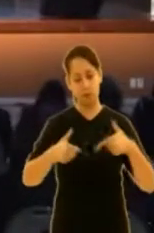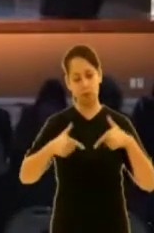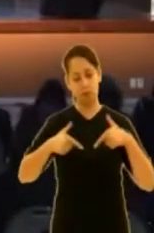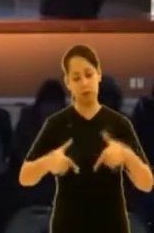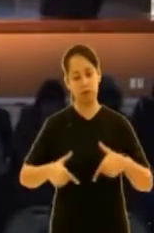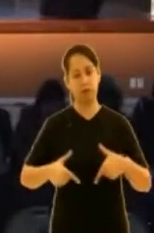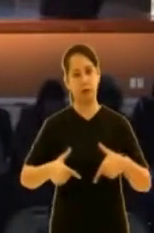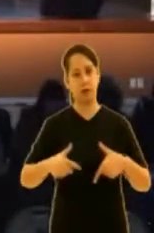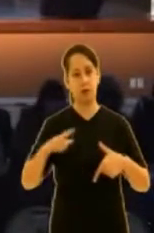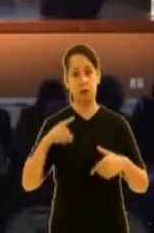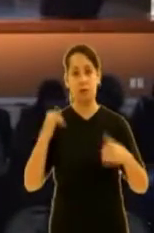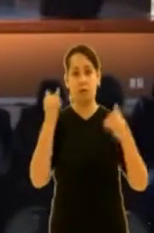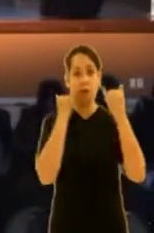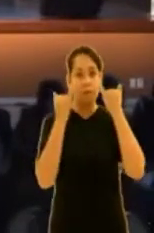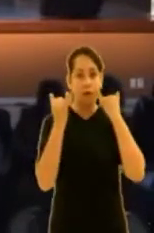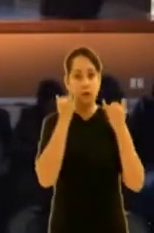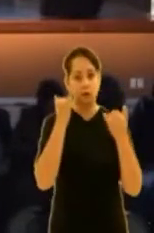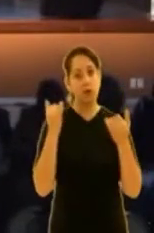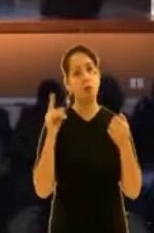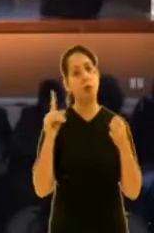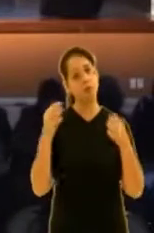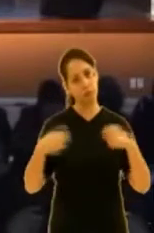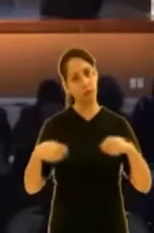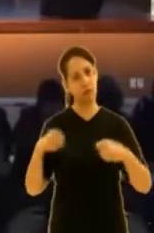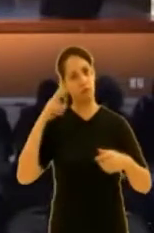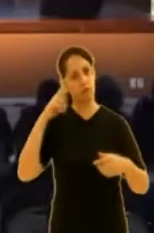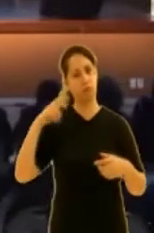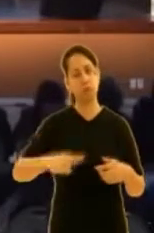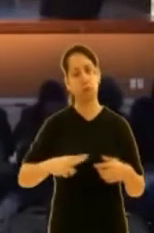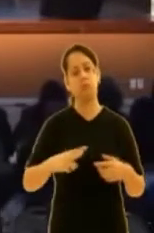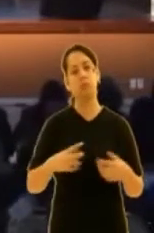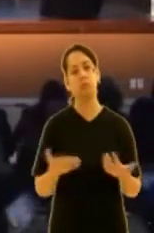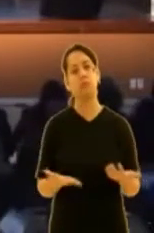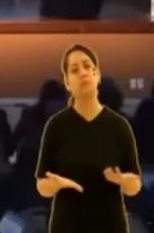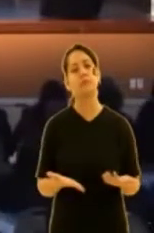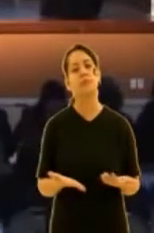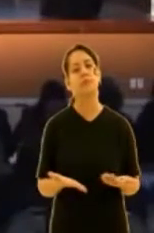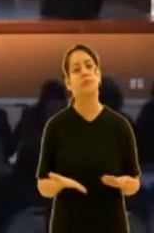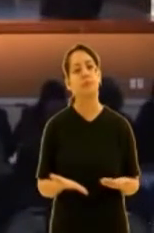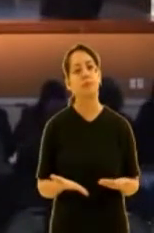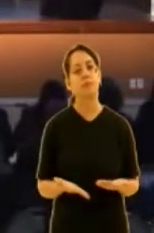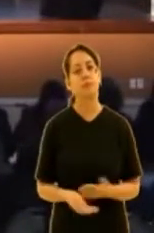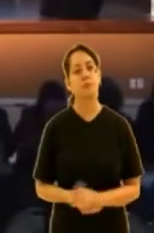umas informações básicas, porém necessárias. Então...